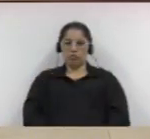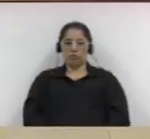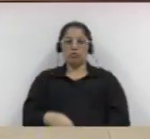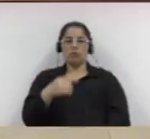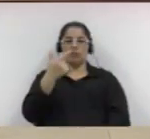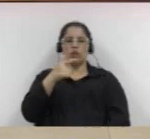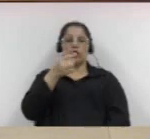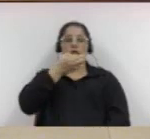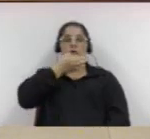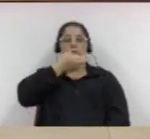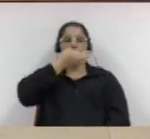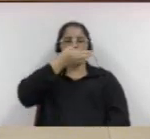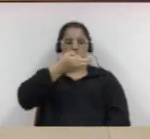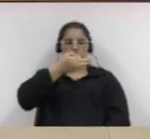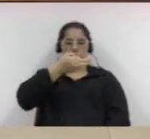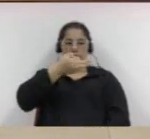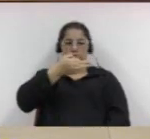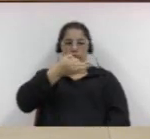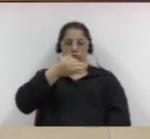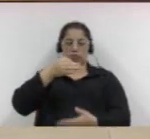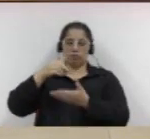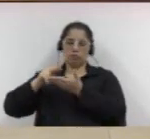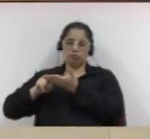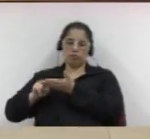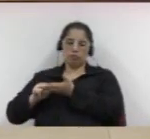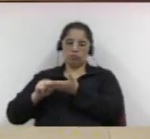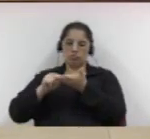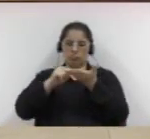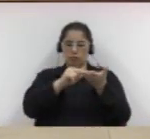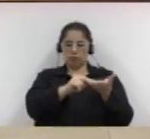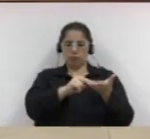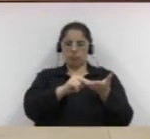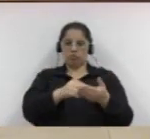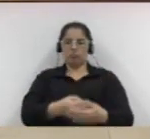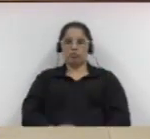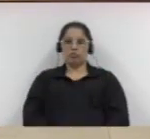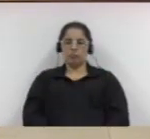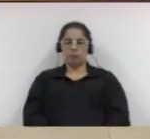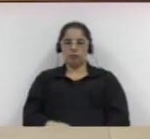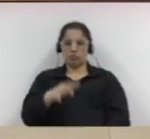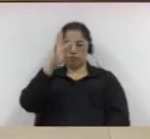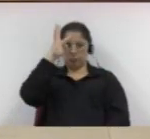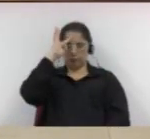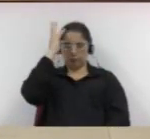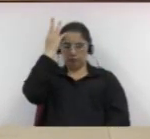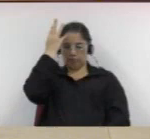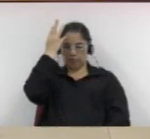Não havendo quem queira discutir, encaminhe-se ao executivo. Requerimento